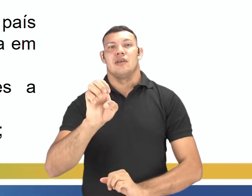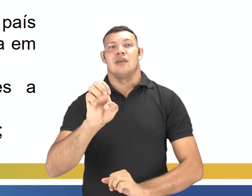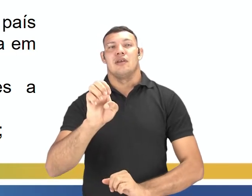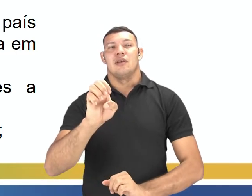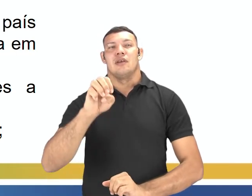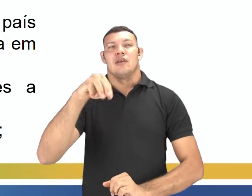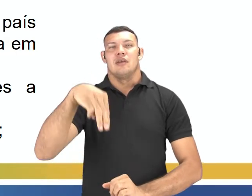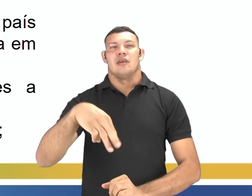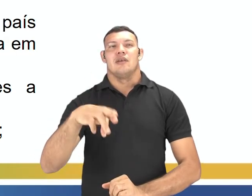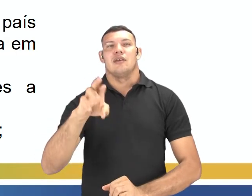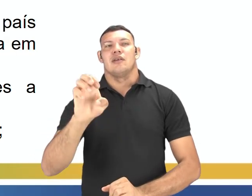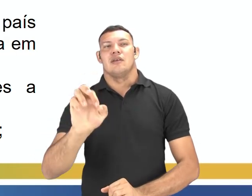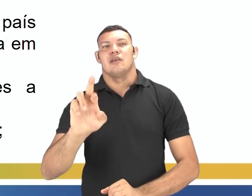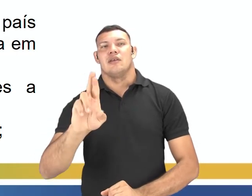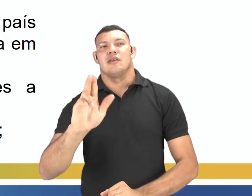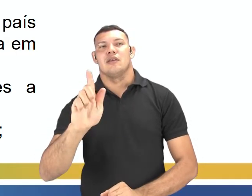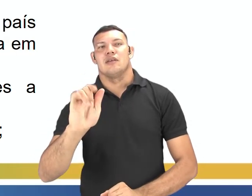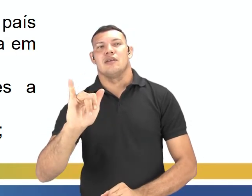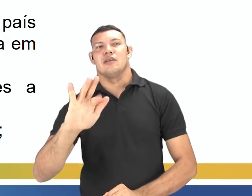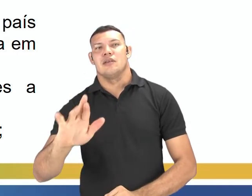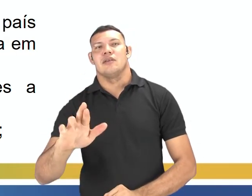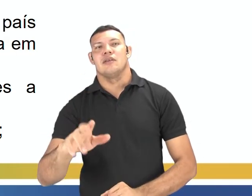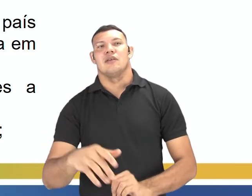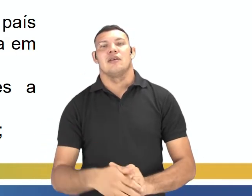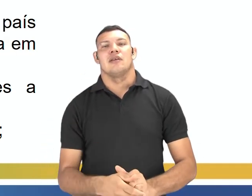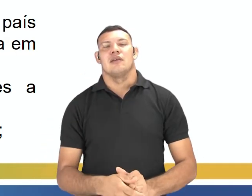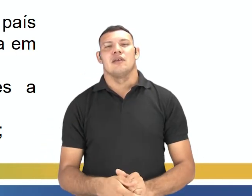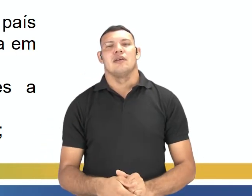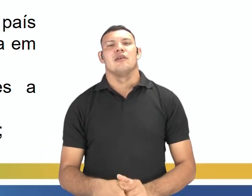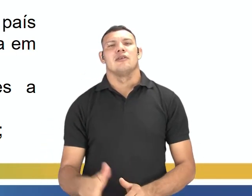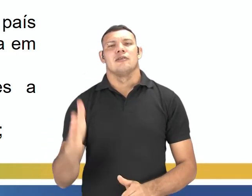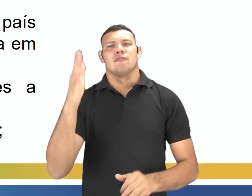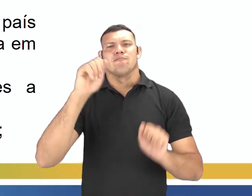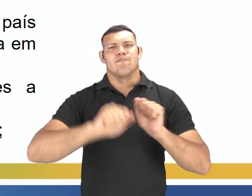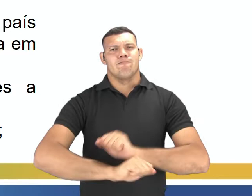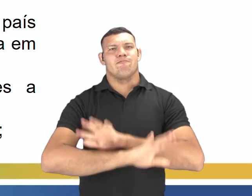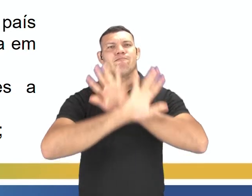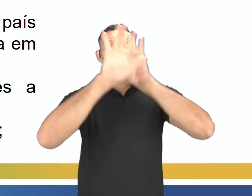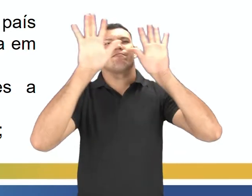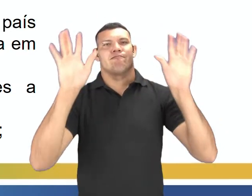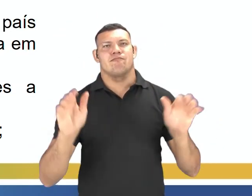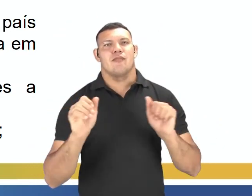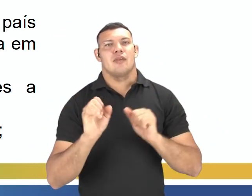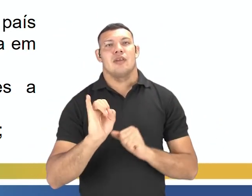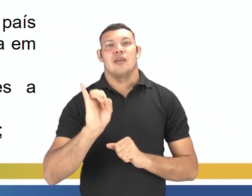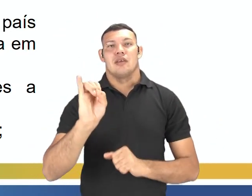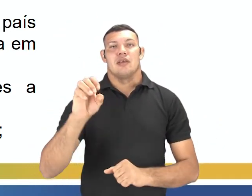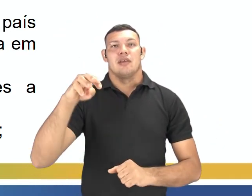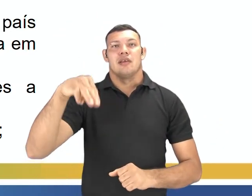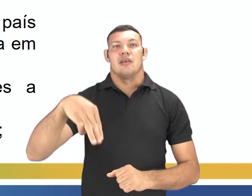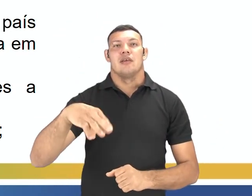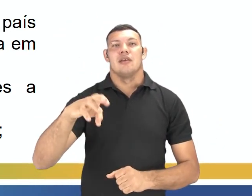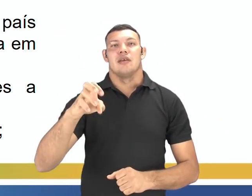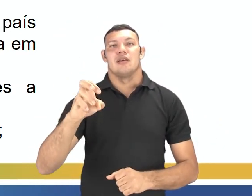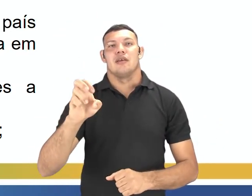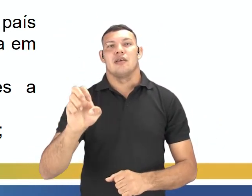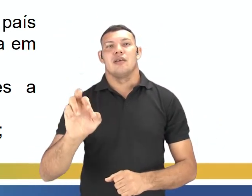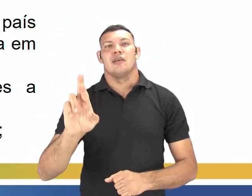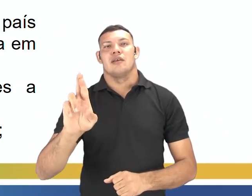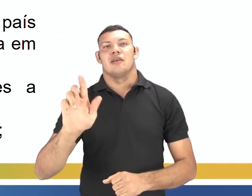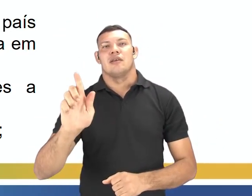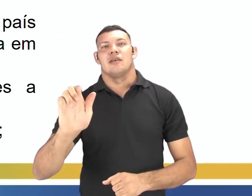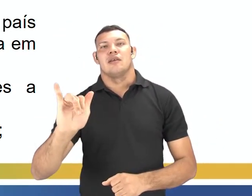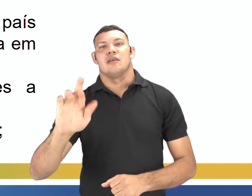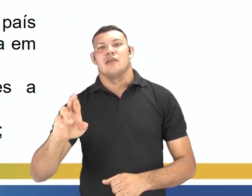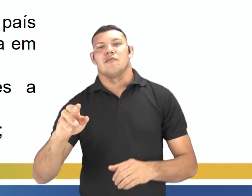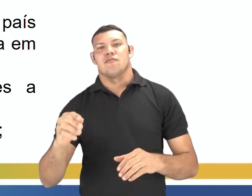águas. Agora, se ela imergiu, ela afundou, ela mergulhou, né? Então, é um